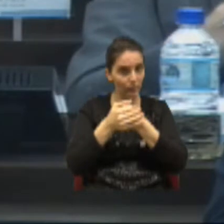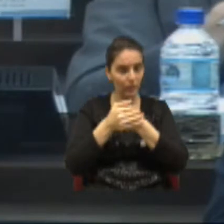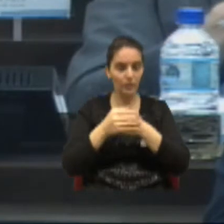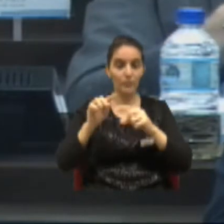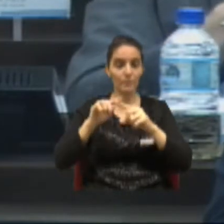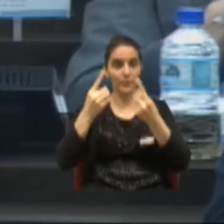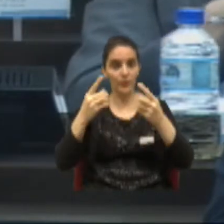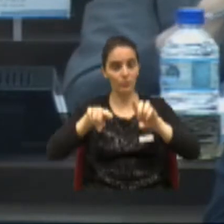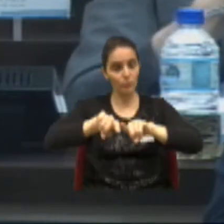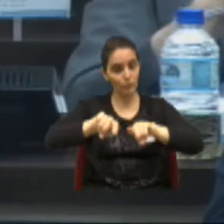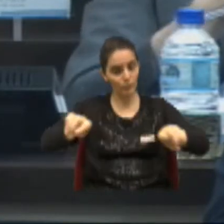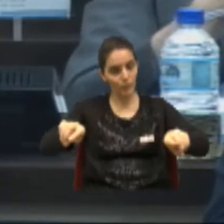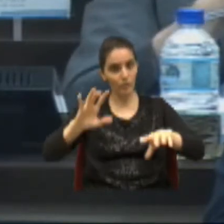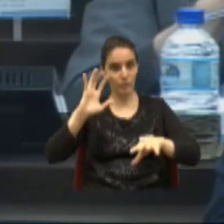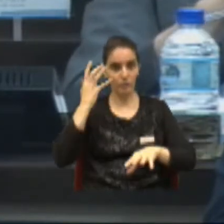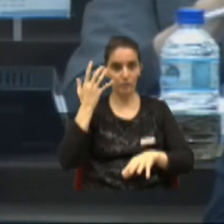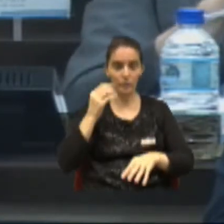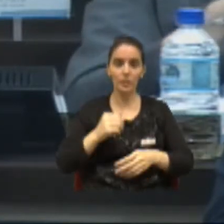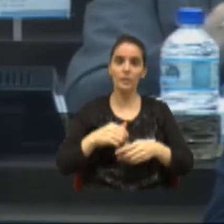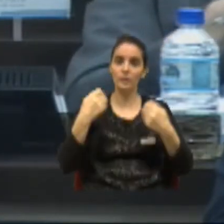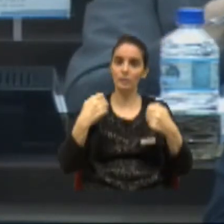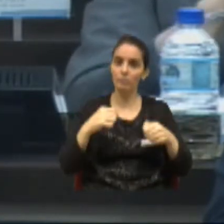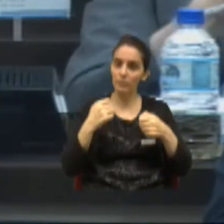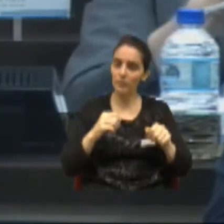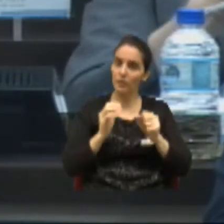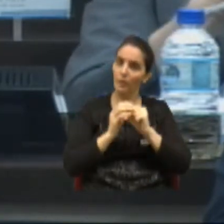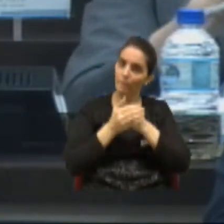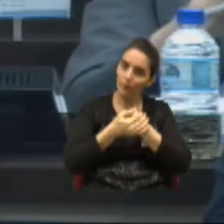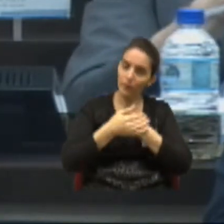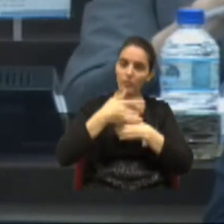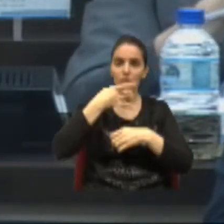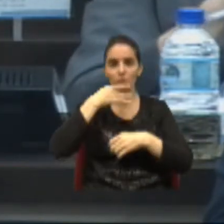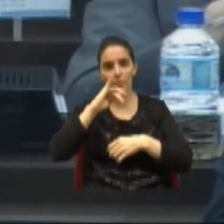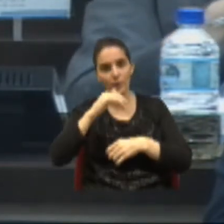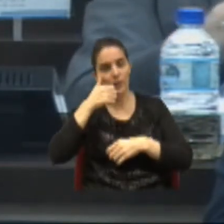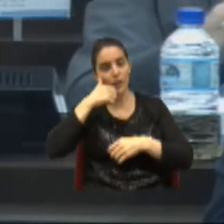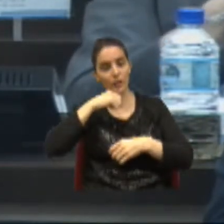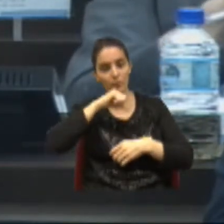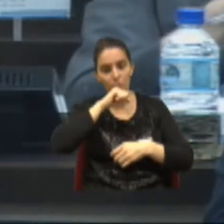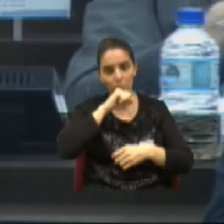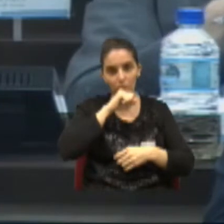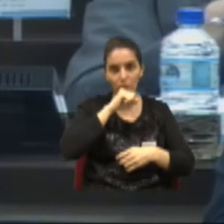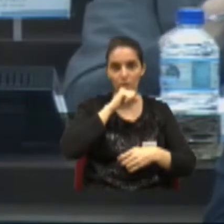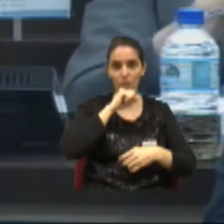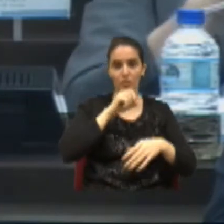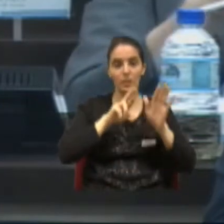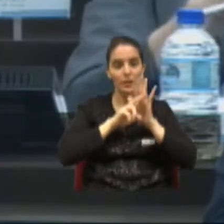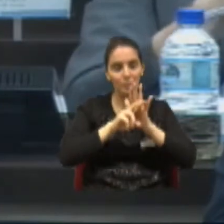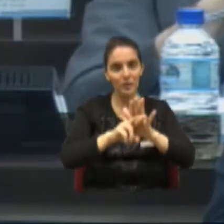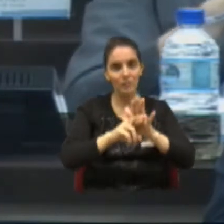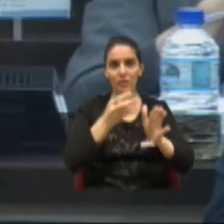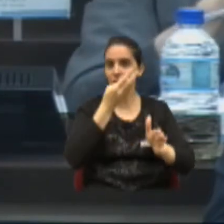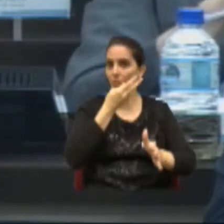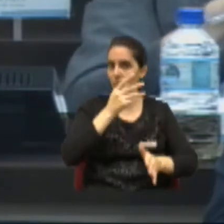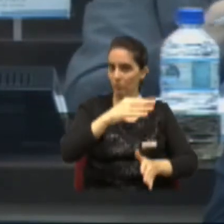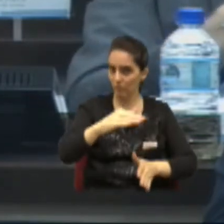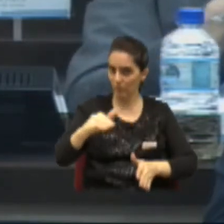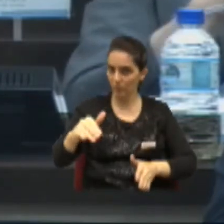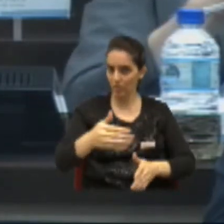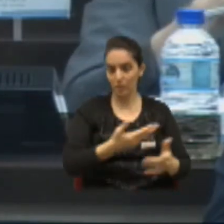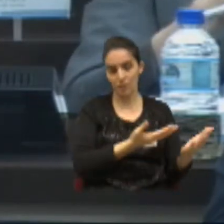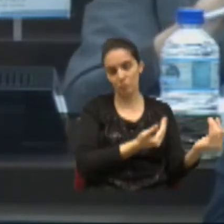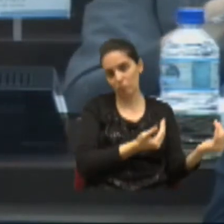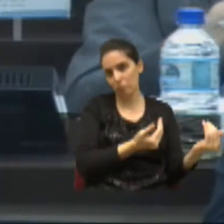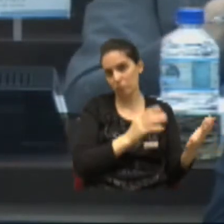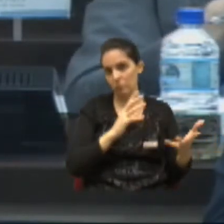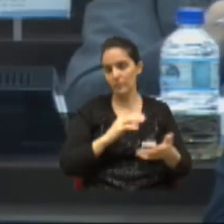acontece, preservar as figuras de pai e de mãe, justamente para que isso se sobreponha a